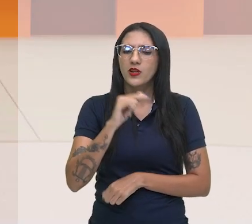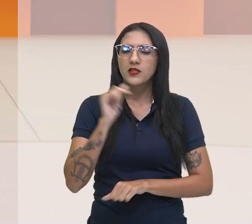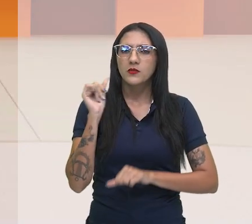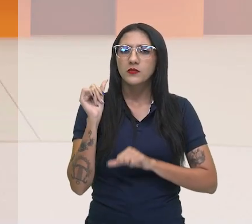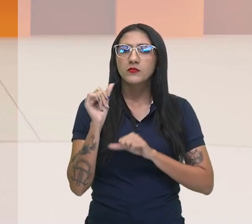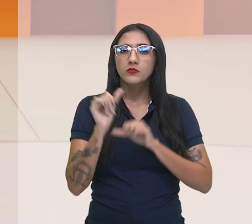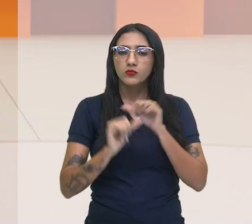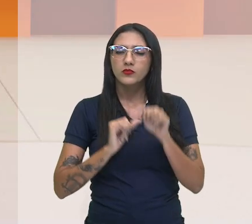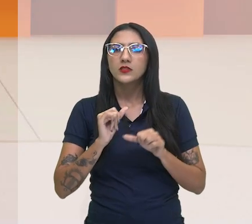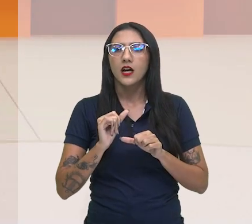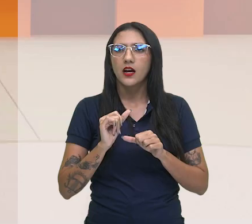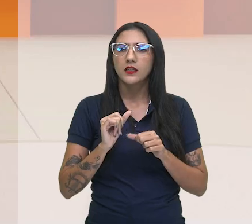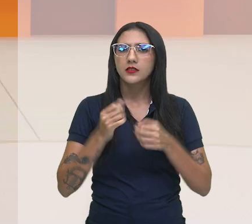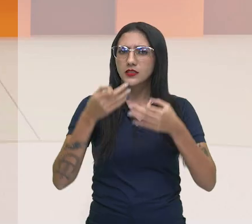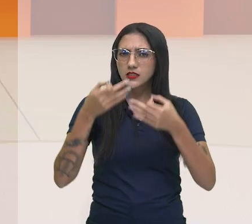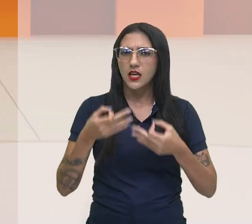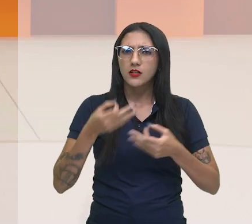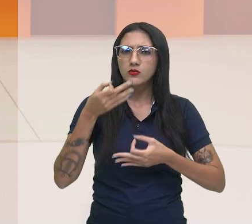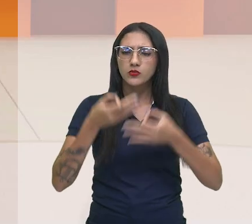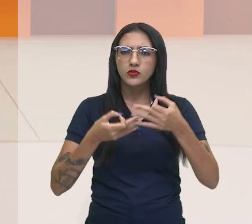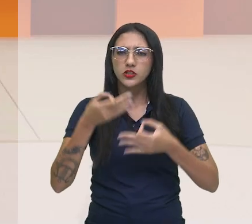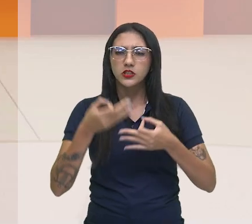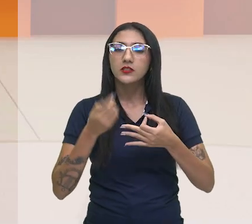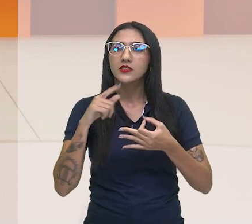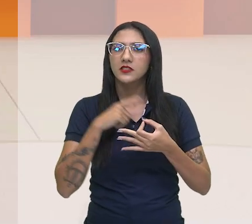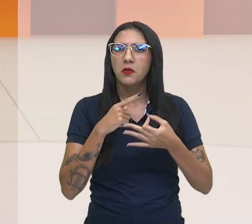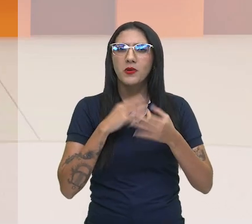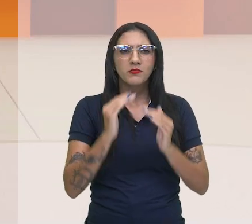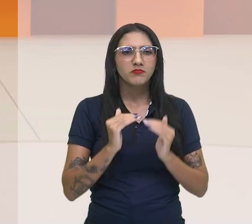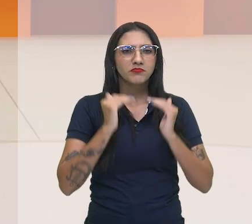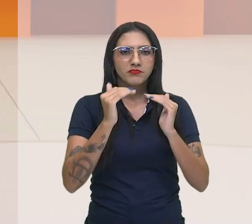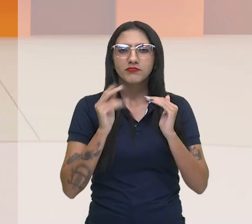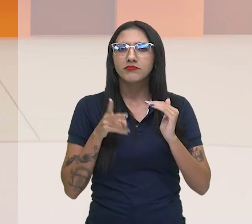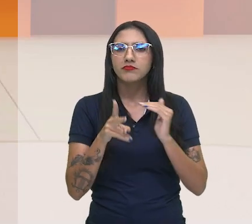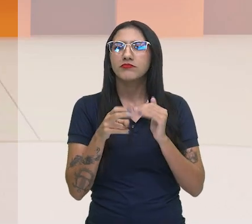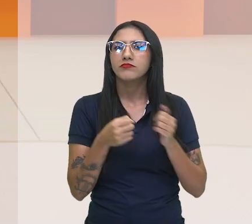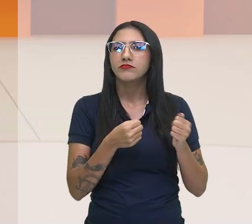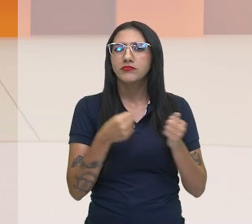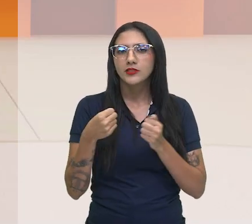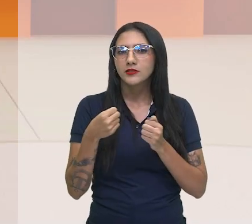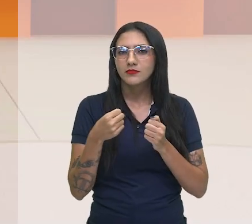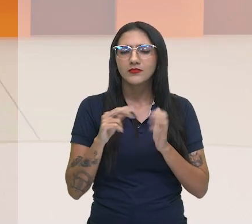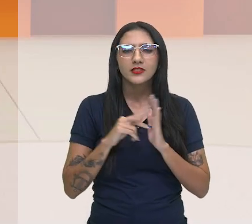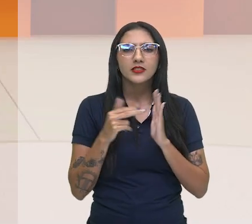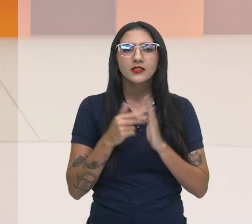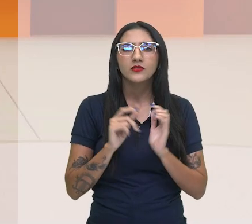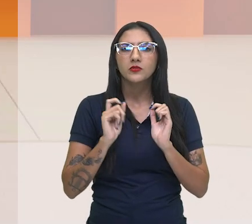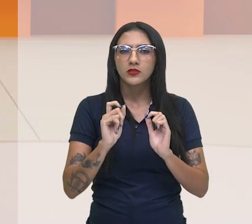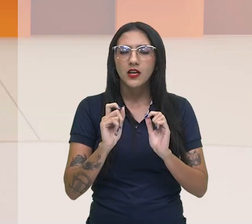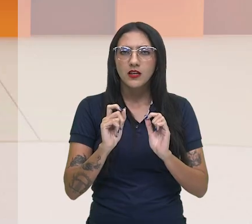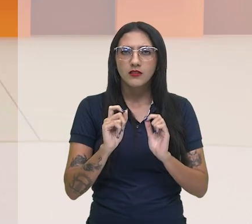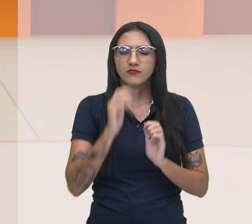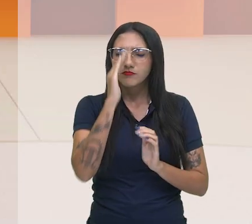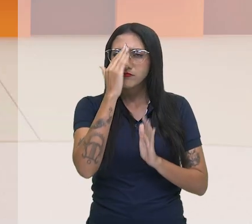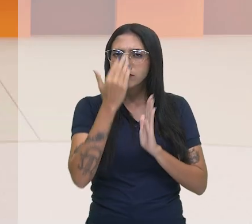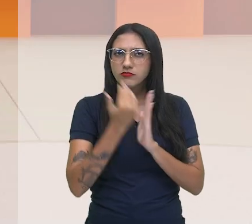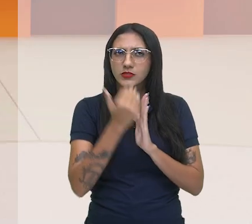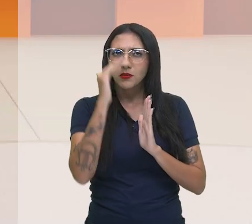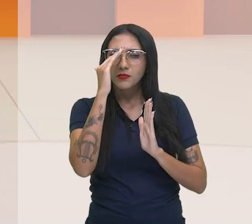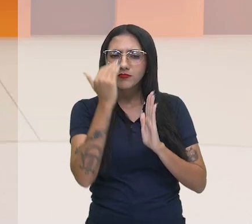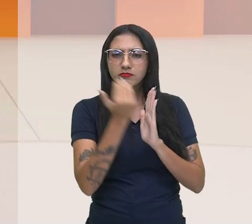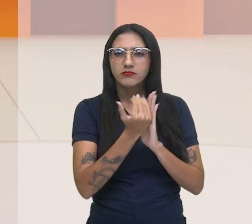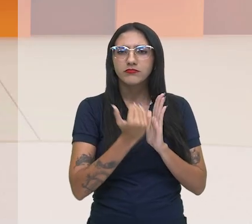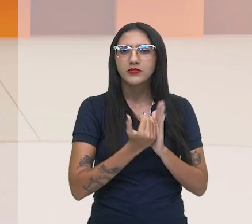forma justa, de forma honesta, ele fortalece a sua legitimidade social. Ou seja, a confiança do povo